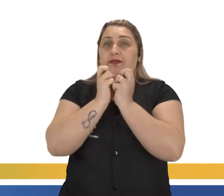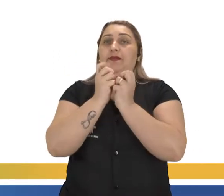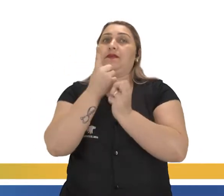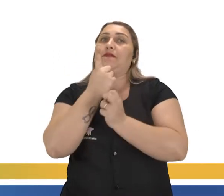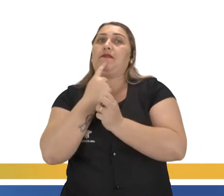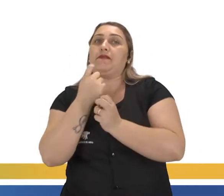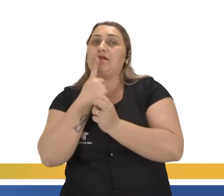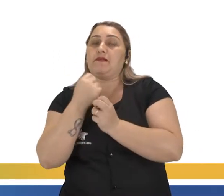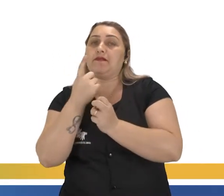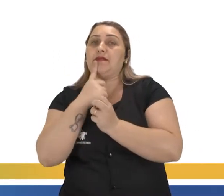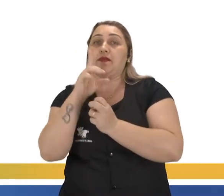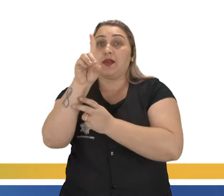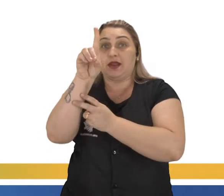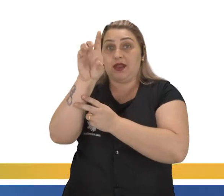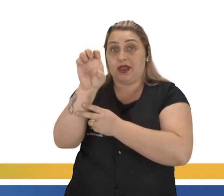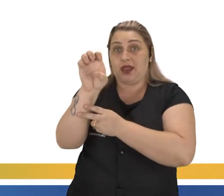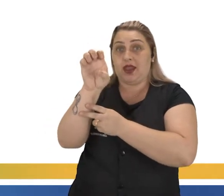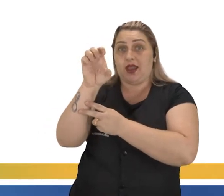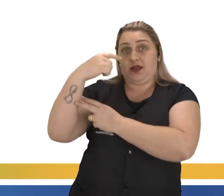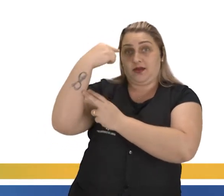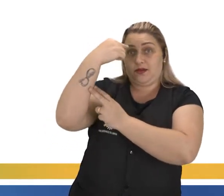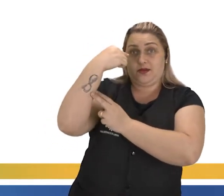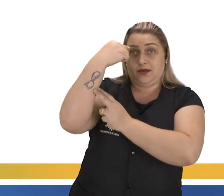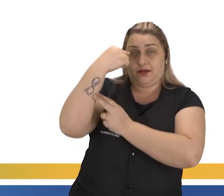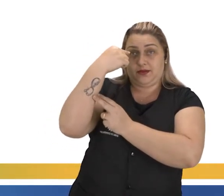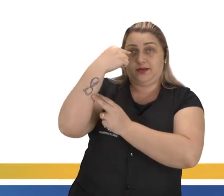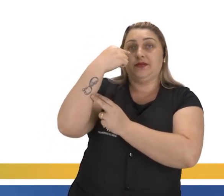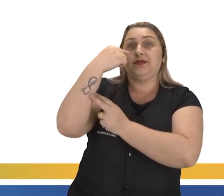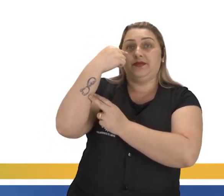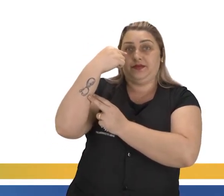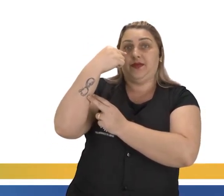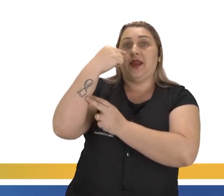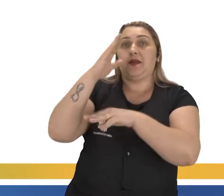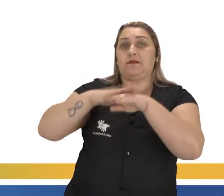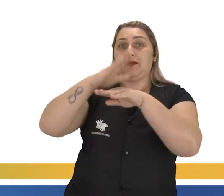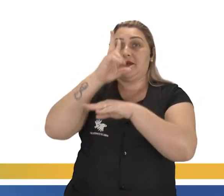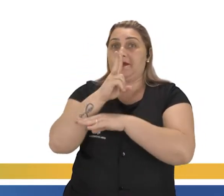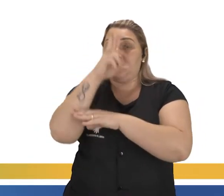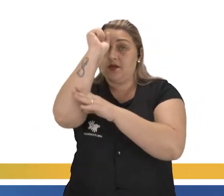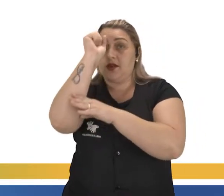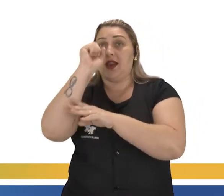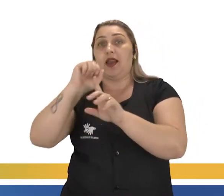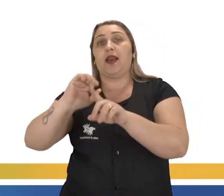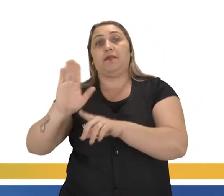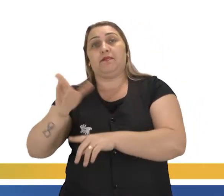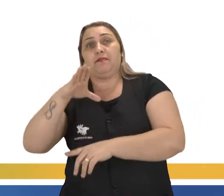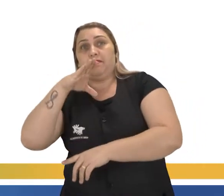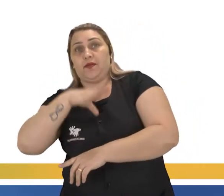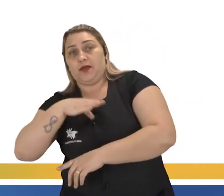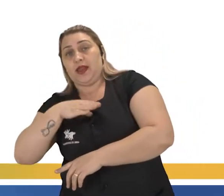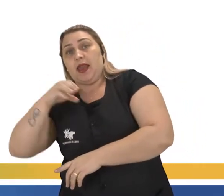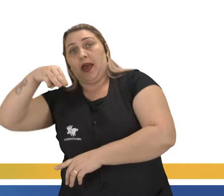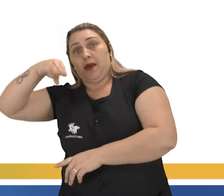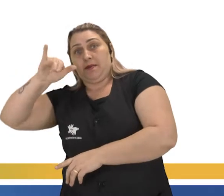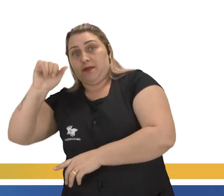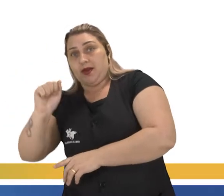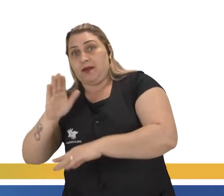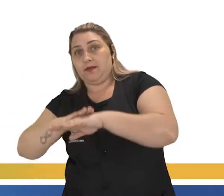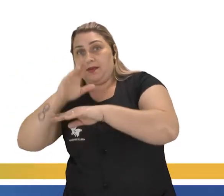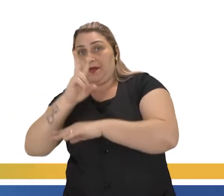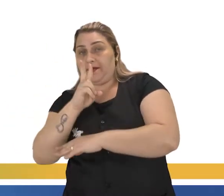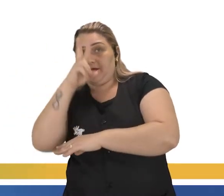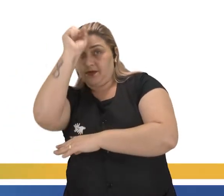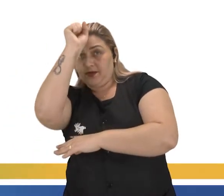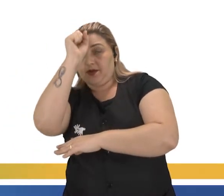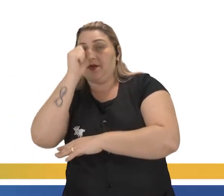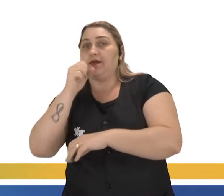vermelho também a sílaba de, epidemia. Em português eu digo epidemia, lá no